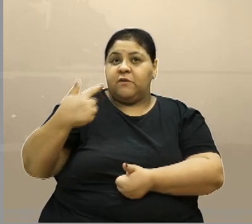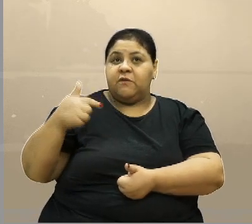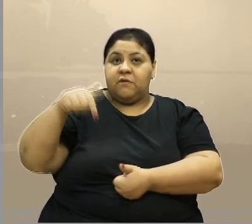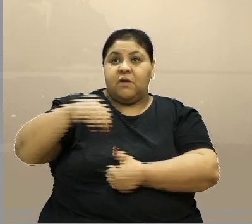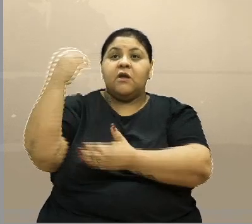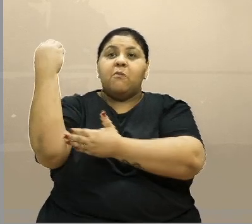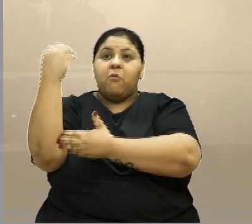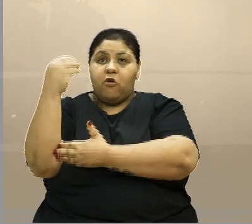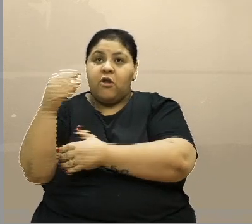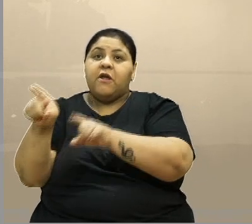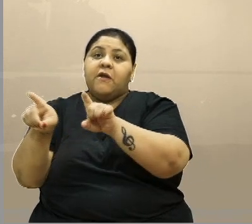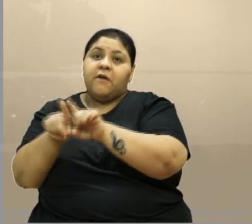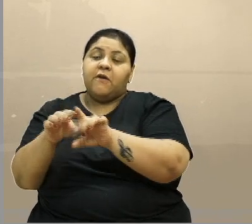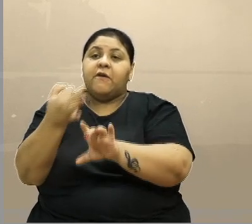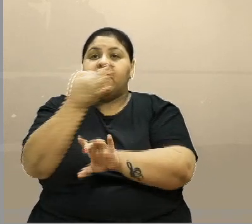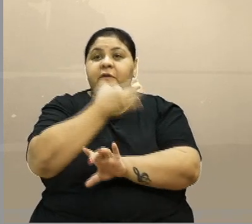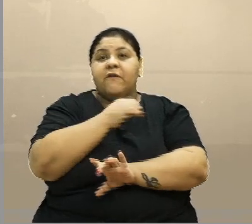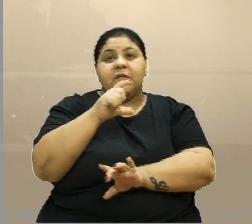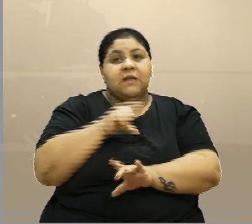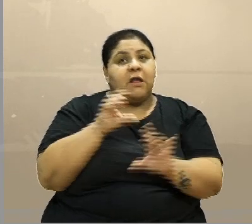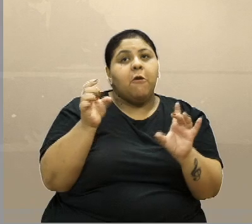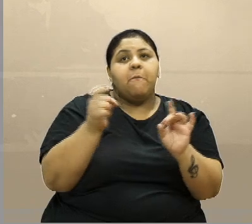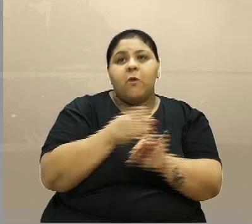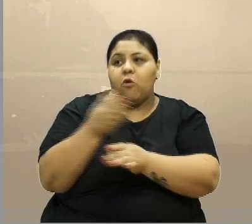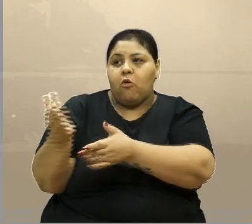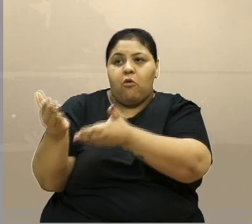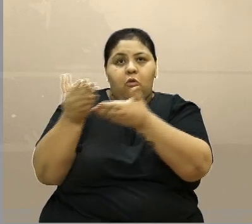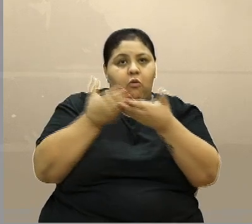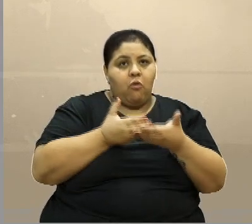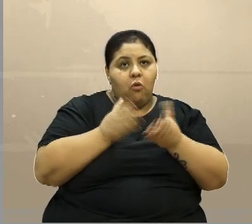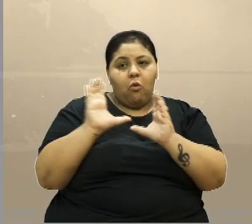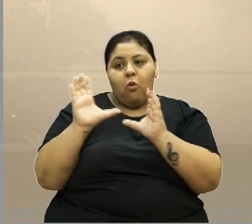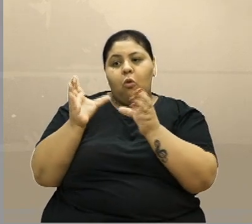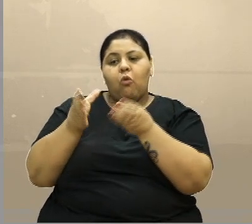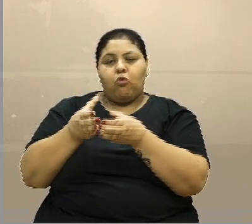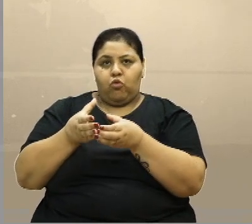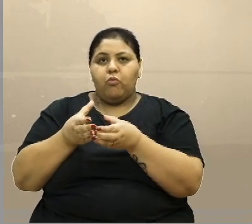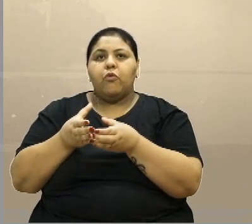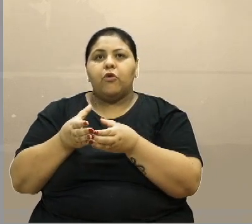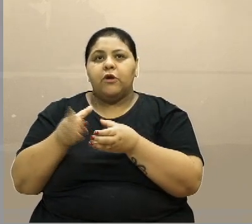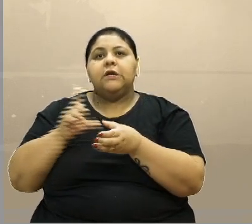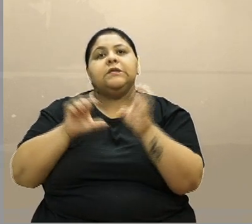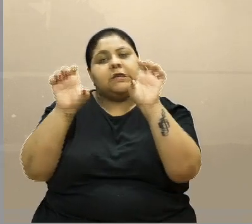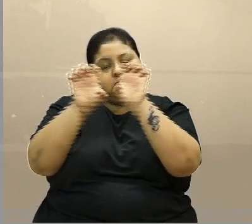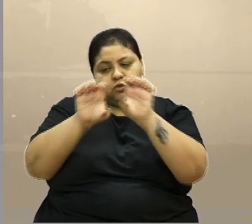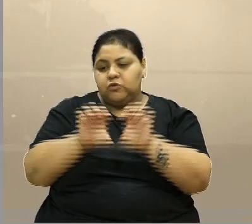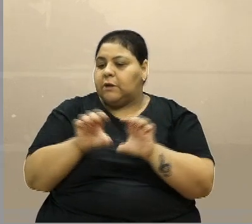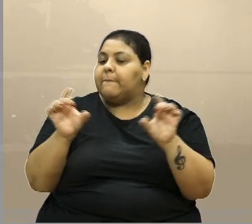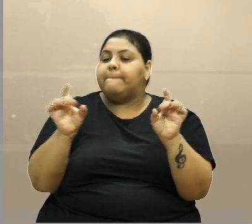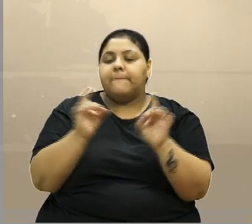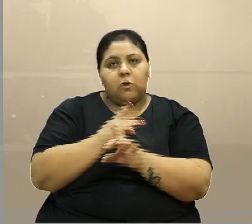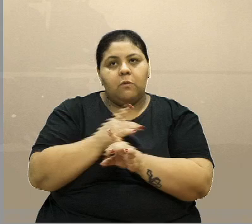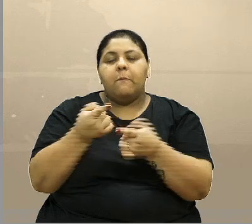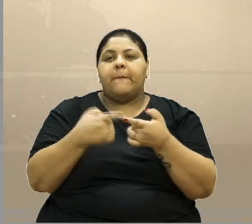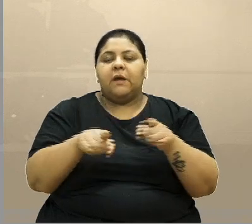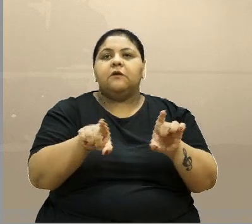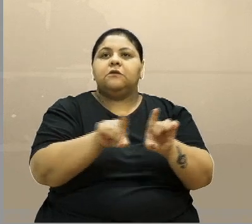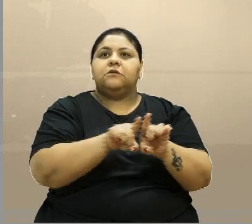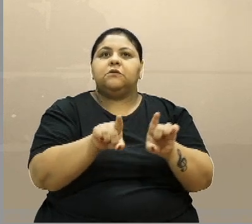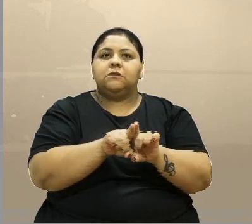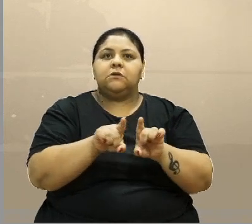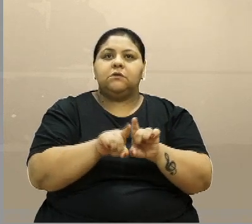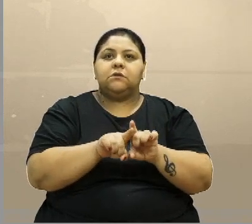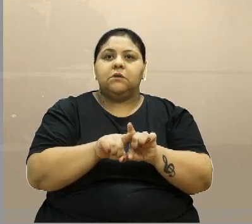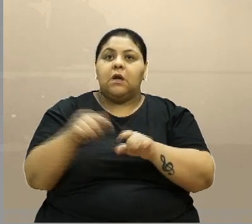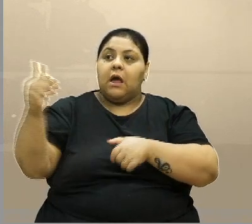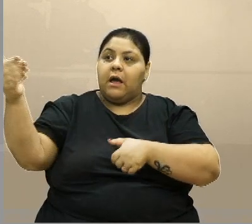é sede, então Caxias do Sul tem que estar preparada para receber ou uma seleção, e está preparada, tem estrutura física para isso, mas também os milhares de